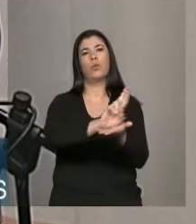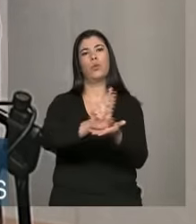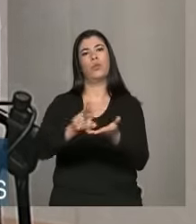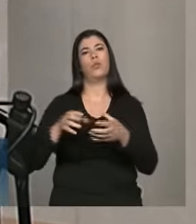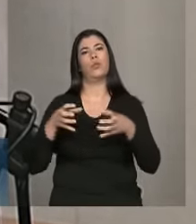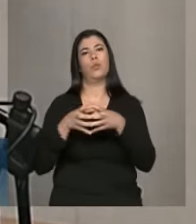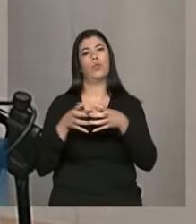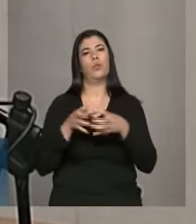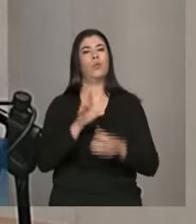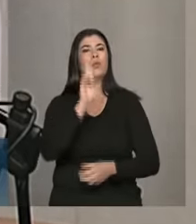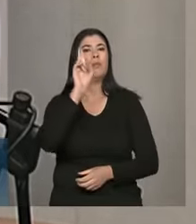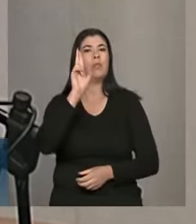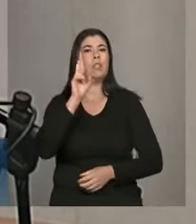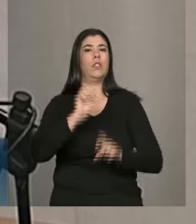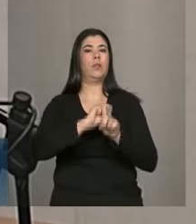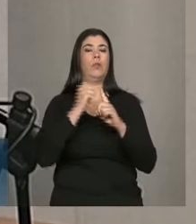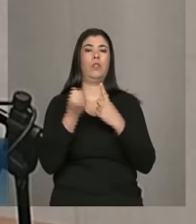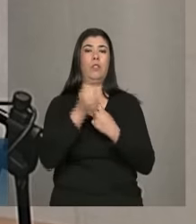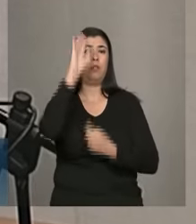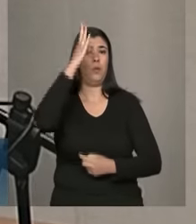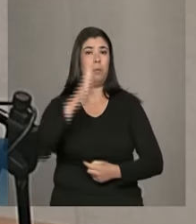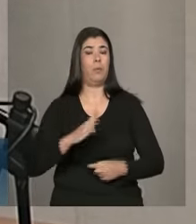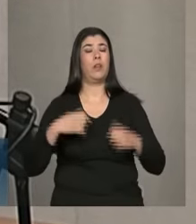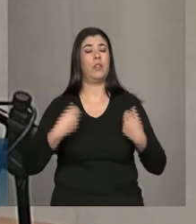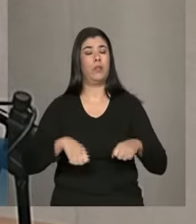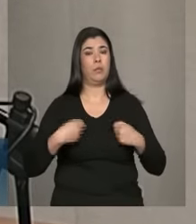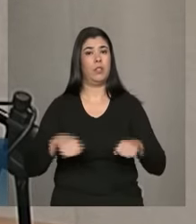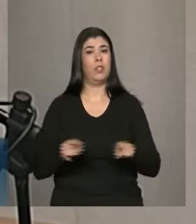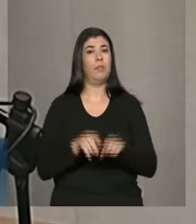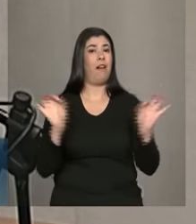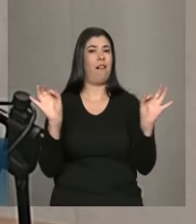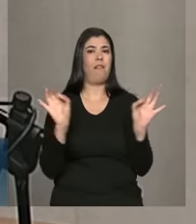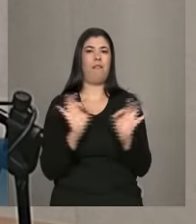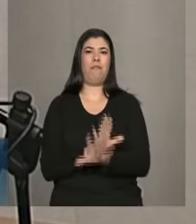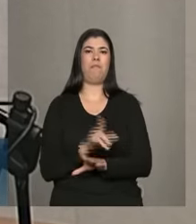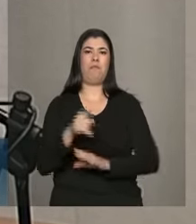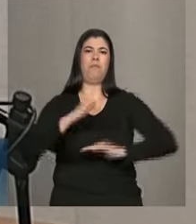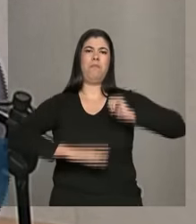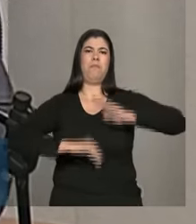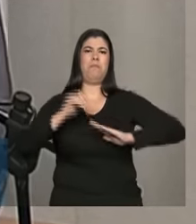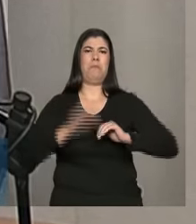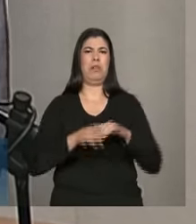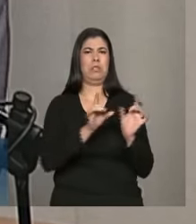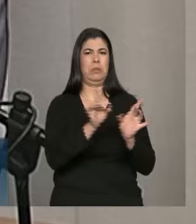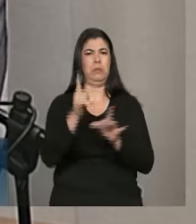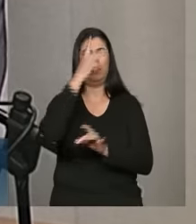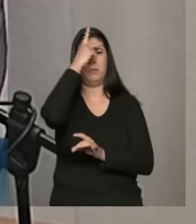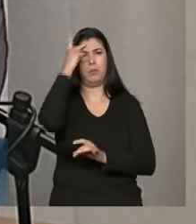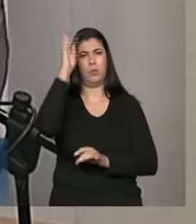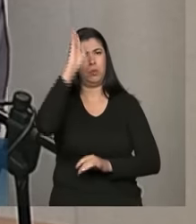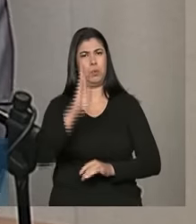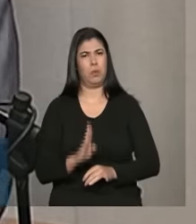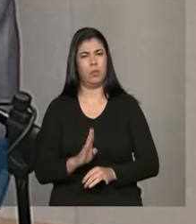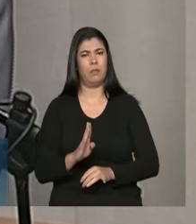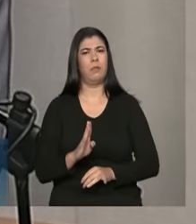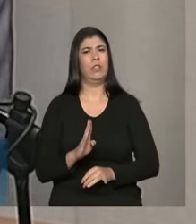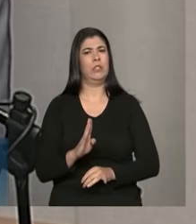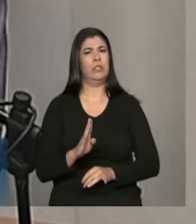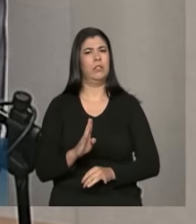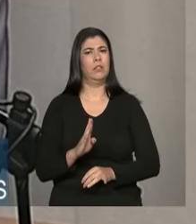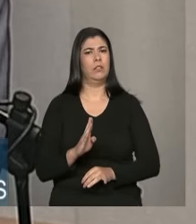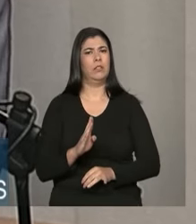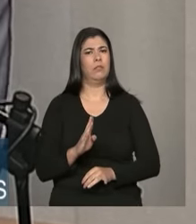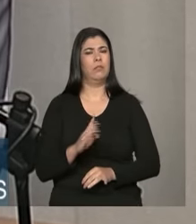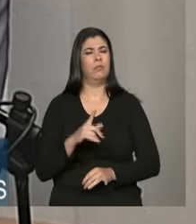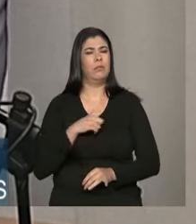estado e da sociedade brasileira para que nós possamos erradicar esse crime que nos traz tanta repugnância e tanto constrangimento portanto